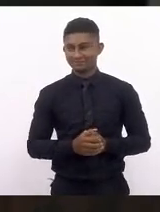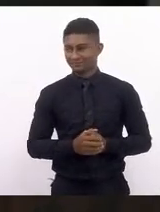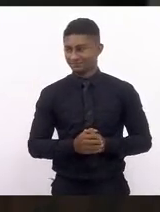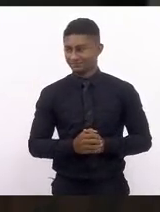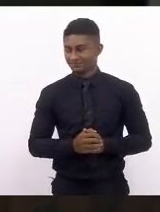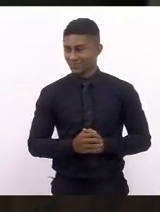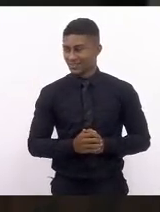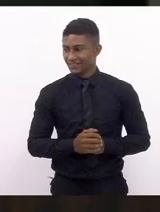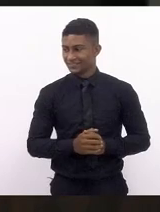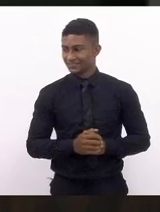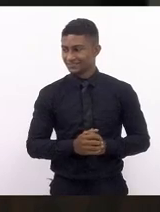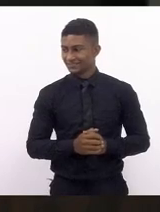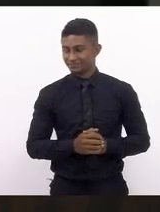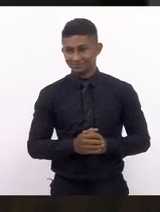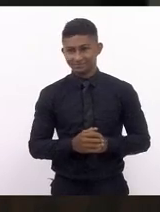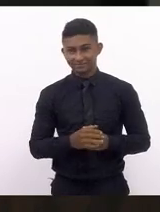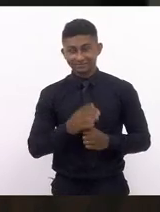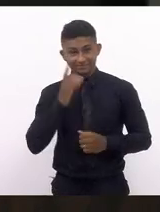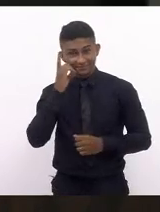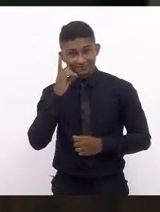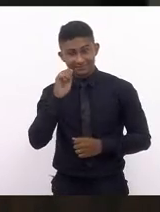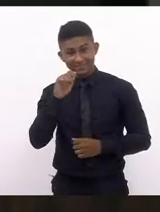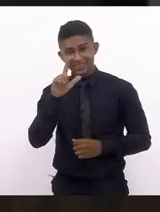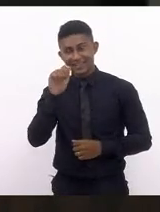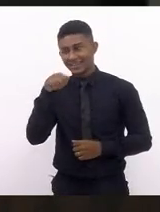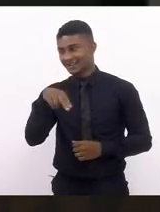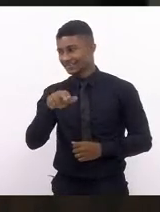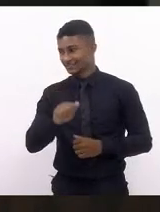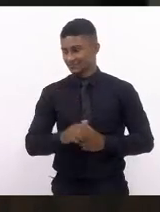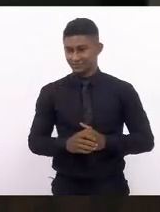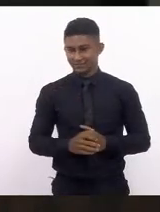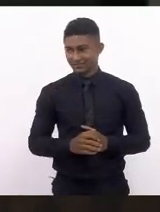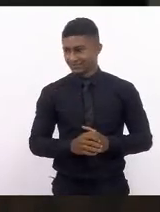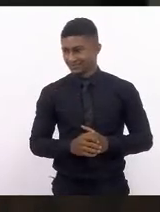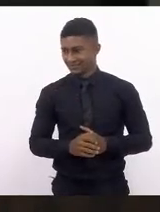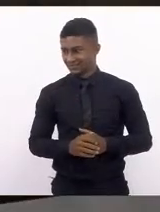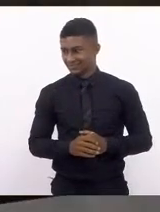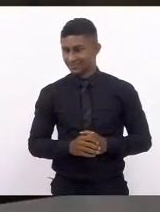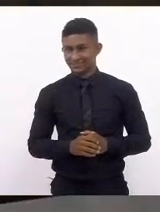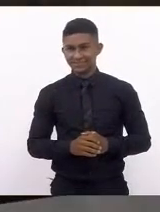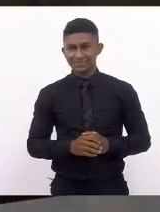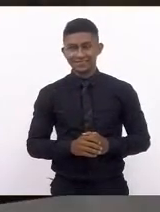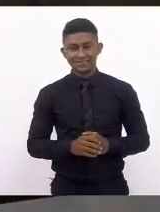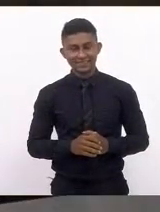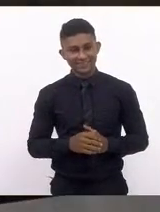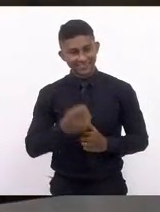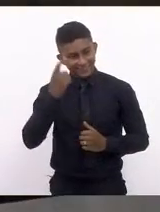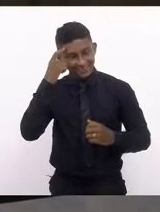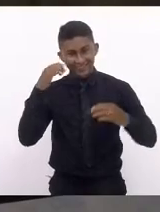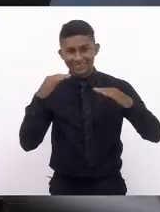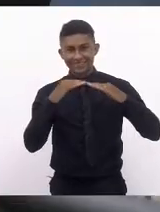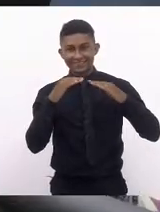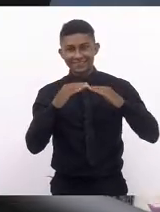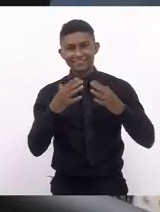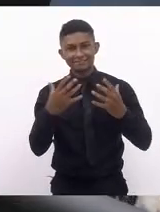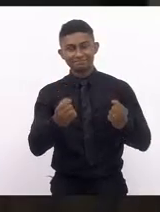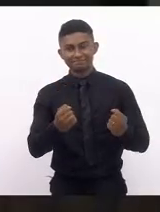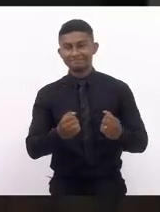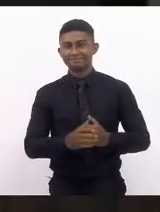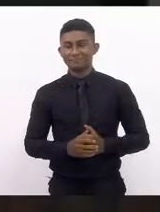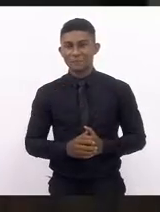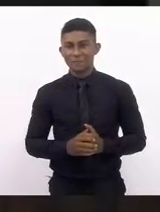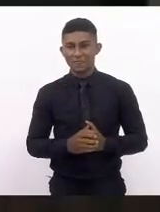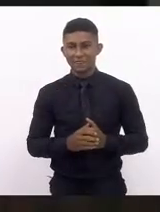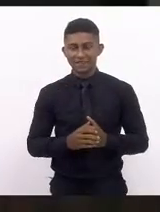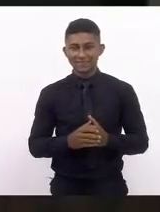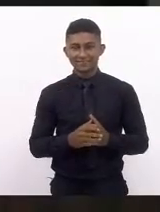e pela comissão de turismo at Alana Passos o presidente favorável e pela comissão